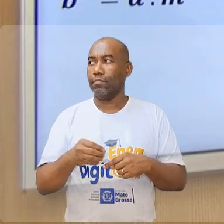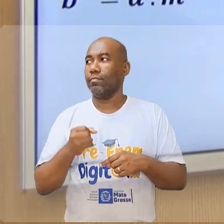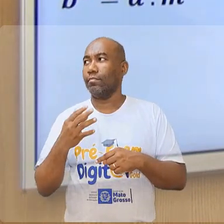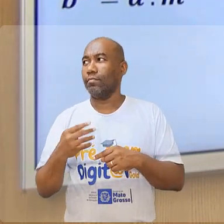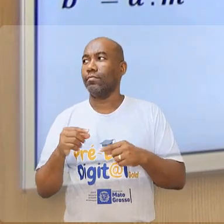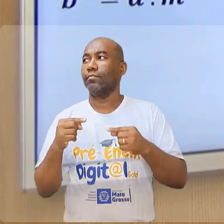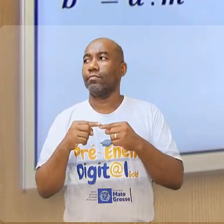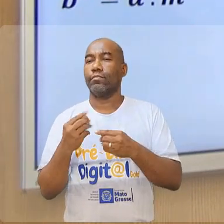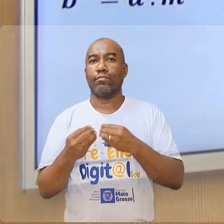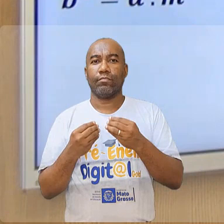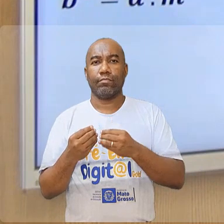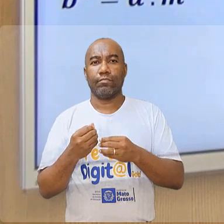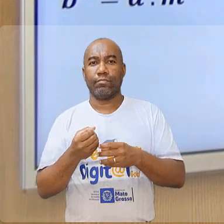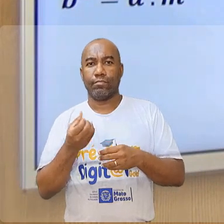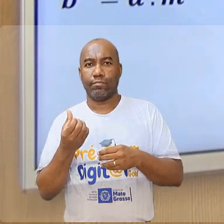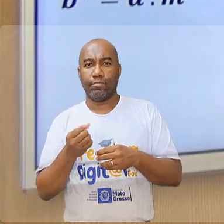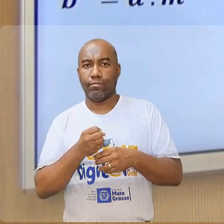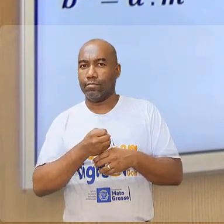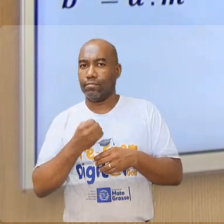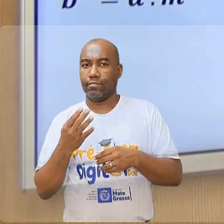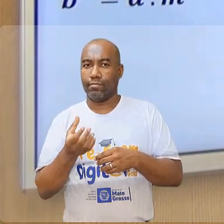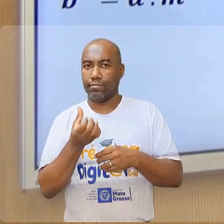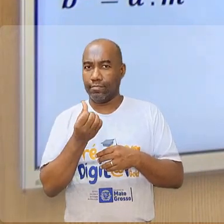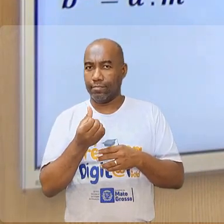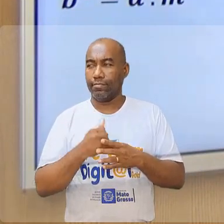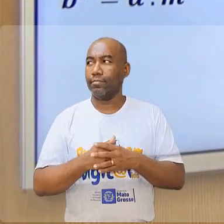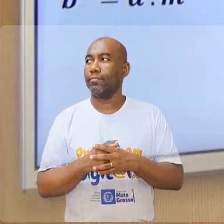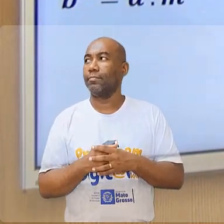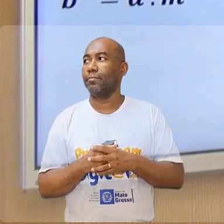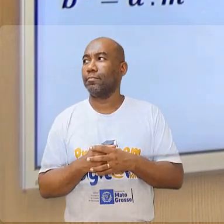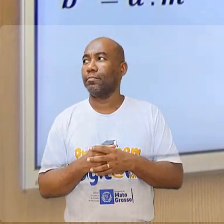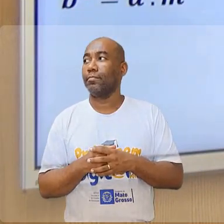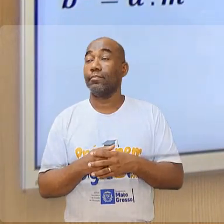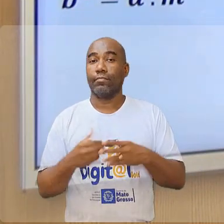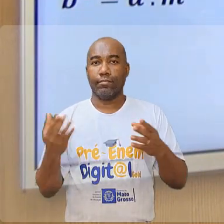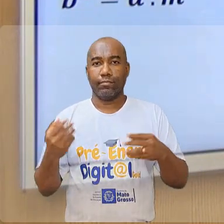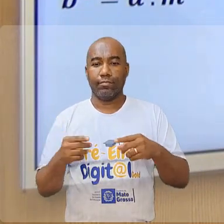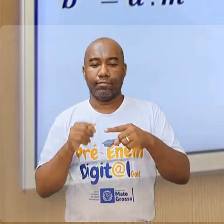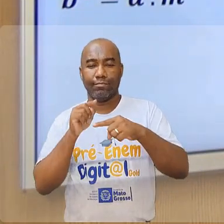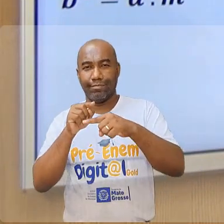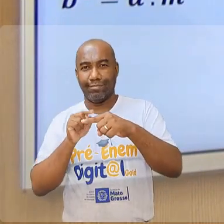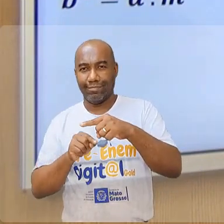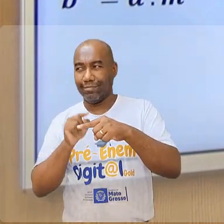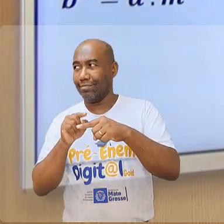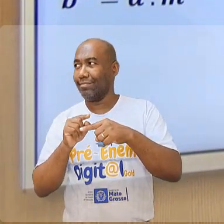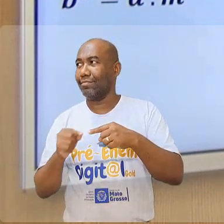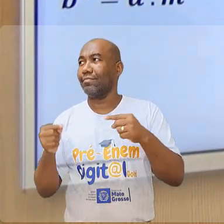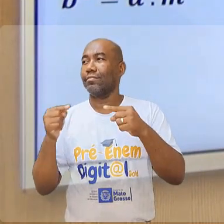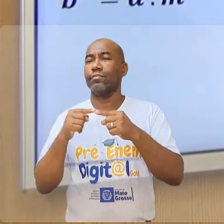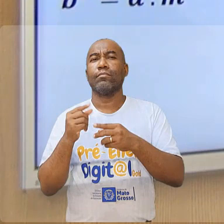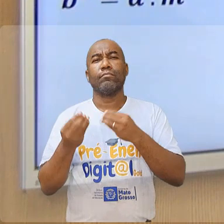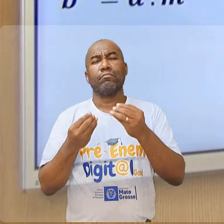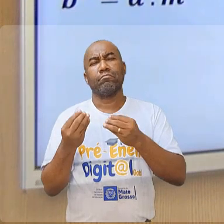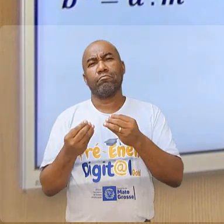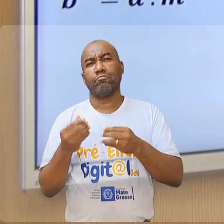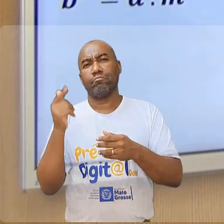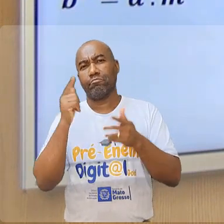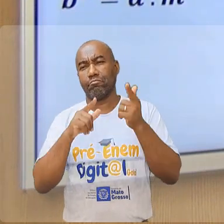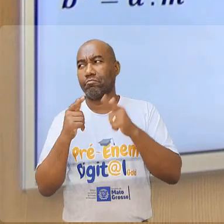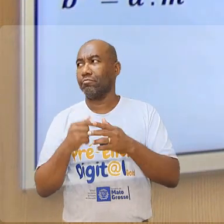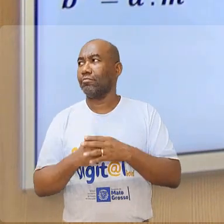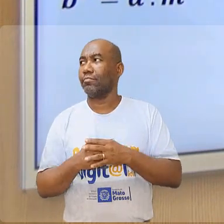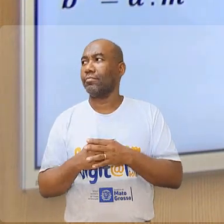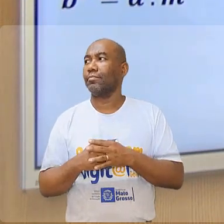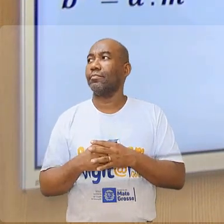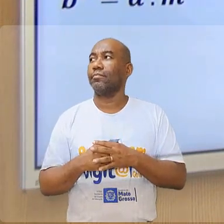seis relações para mostrar para você a gente já descobriu três Tá bom Agora eu vou comparar a segunda relação